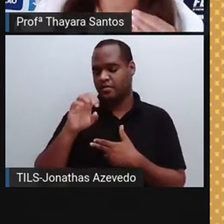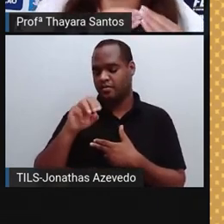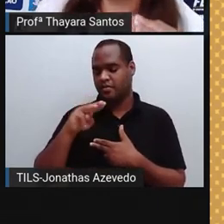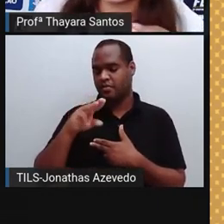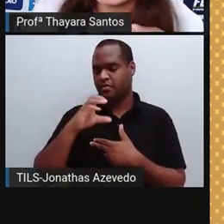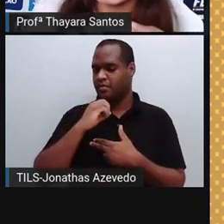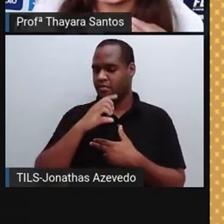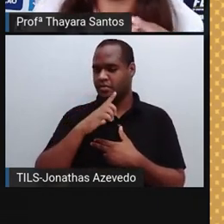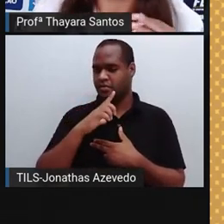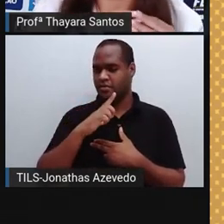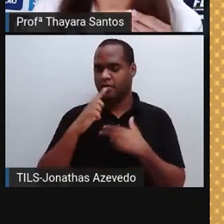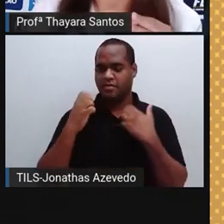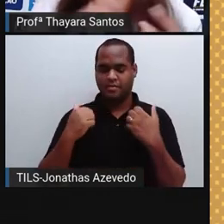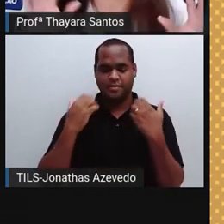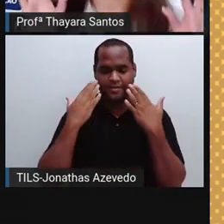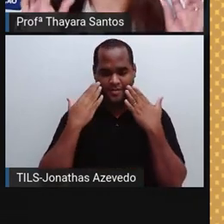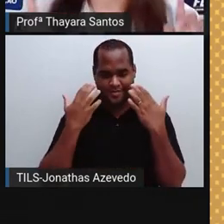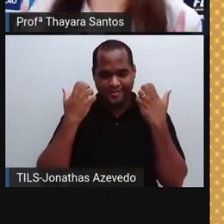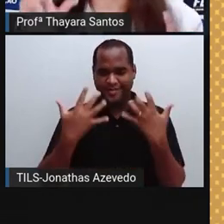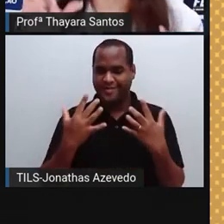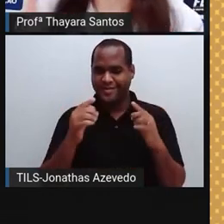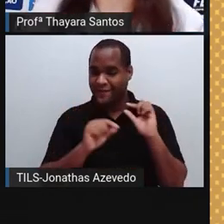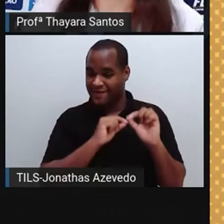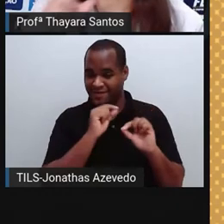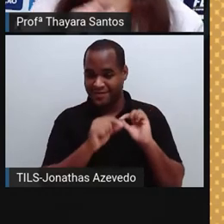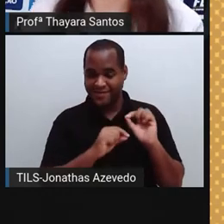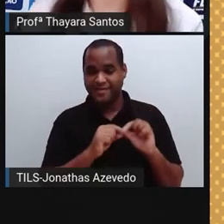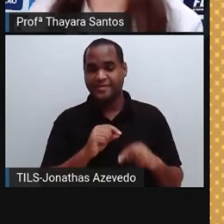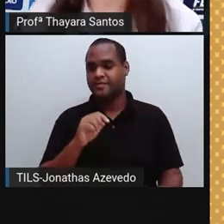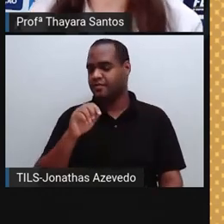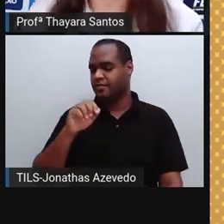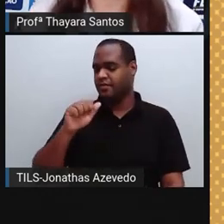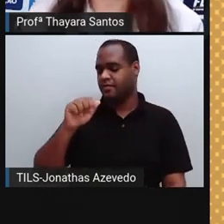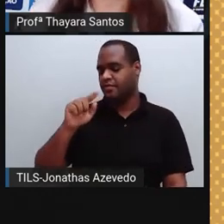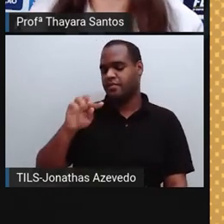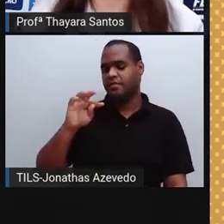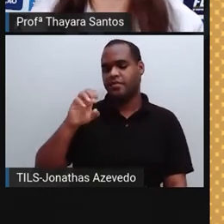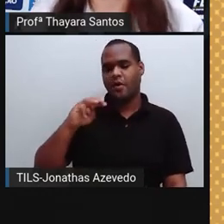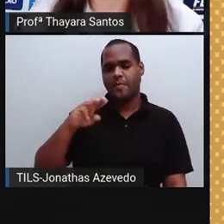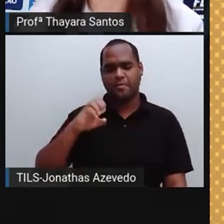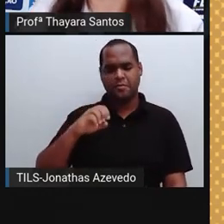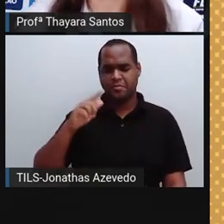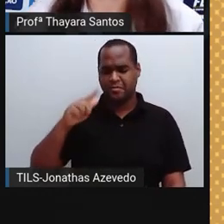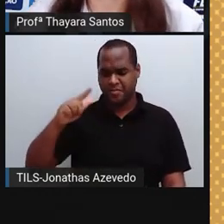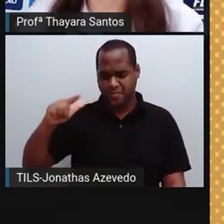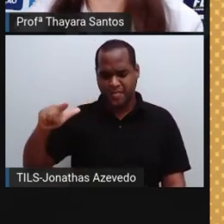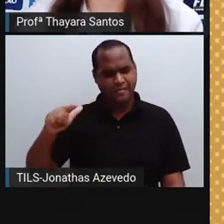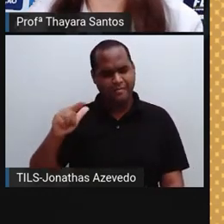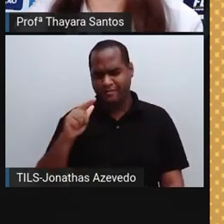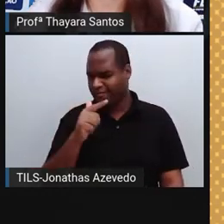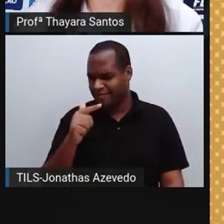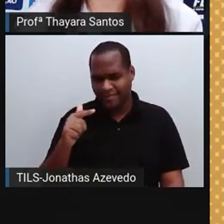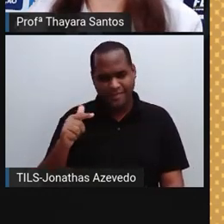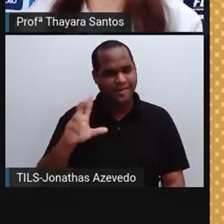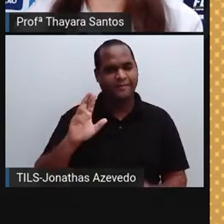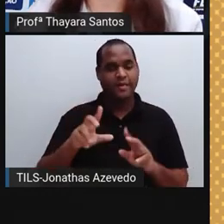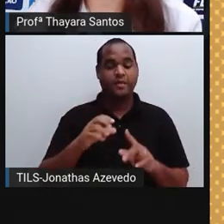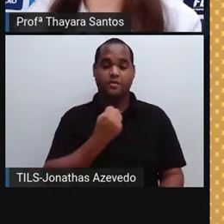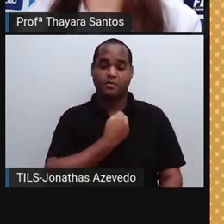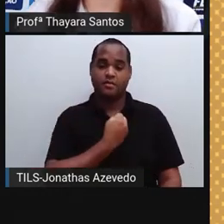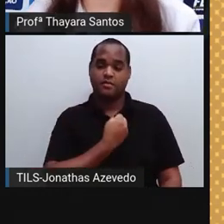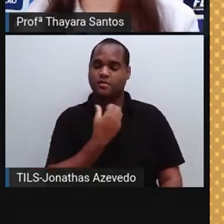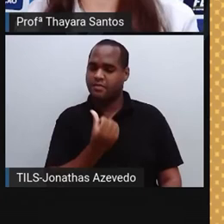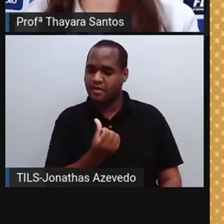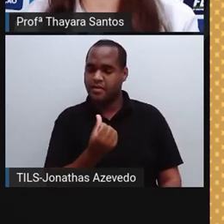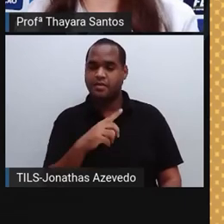característica exclusiva de cada elemento químico? Então, o número atômico aqui, ele não está se repetindo. Um tem o número atômico 6, o